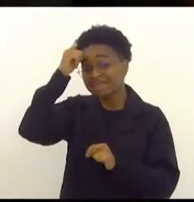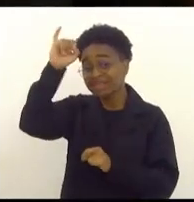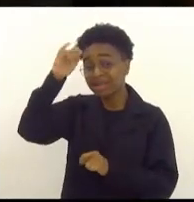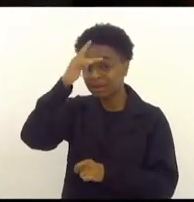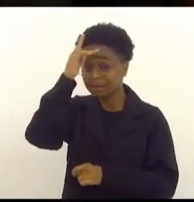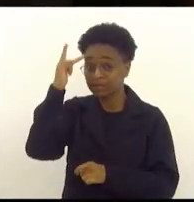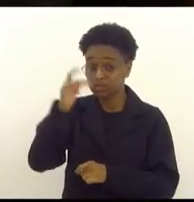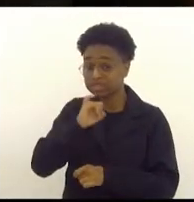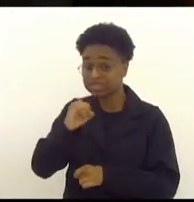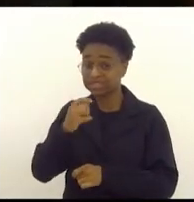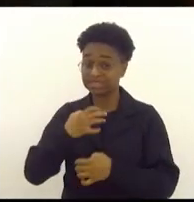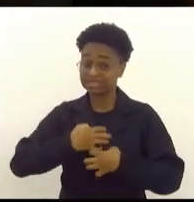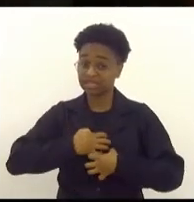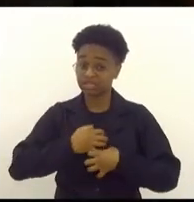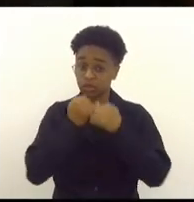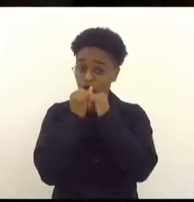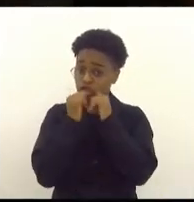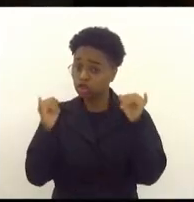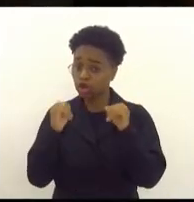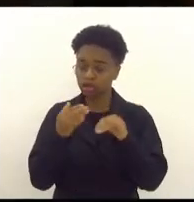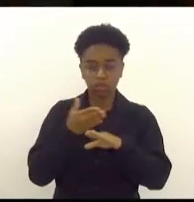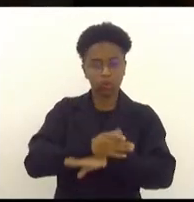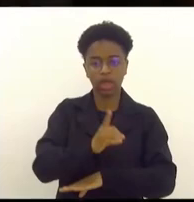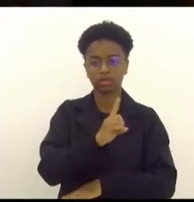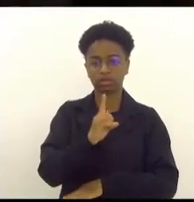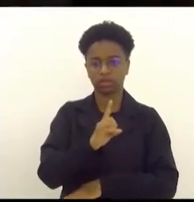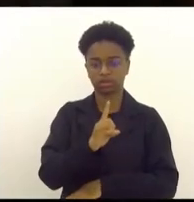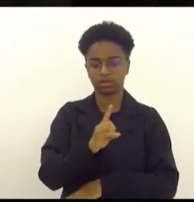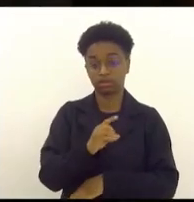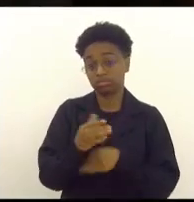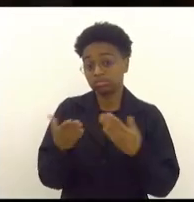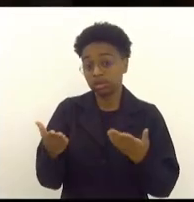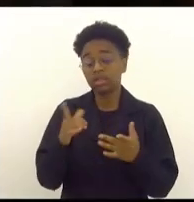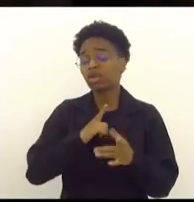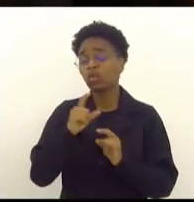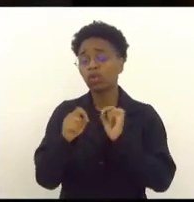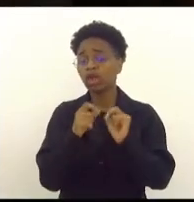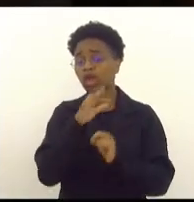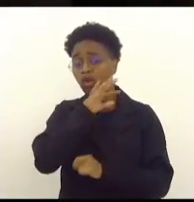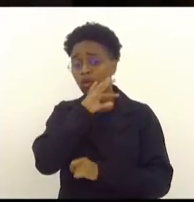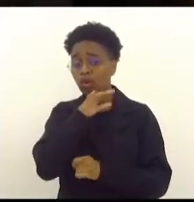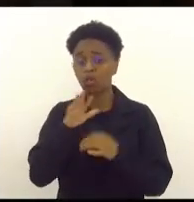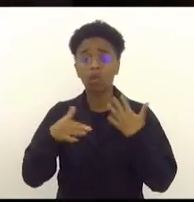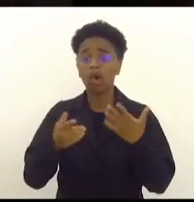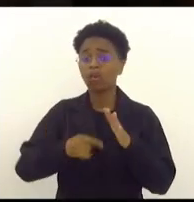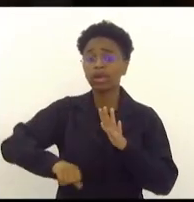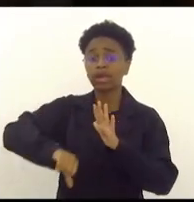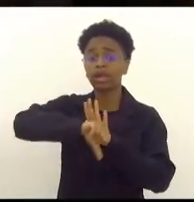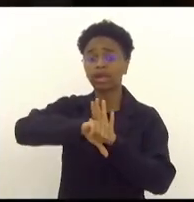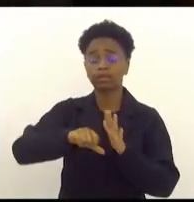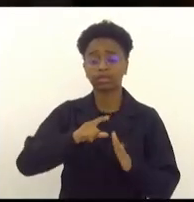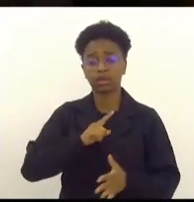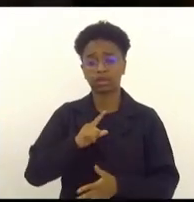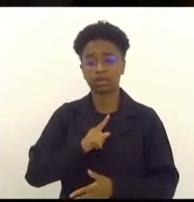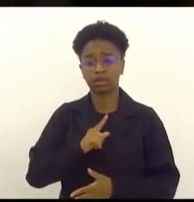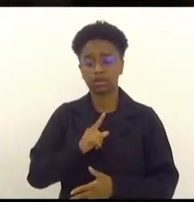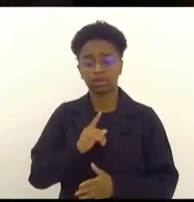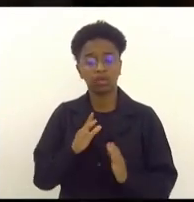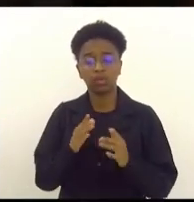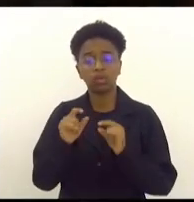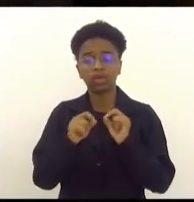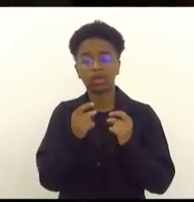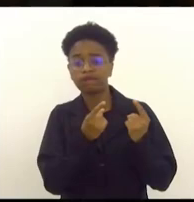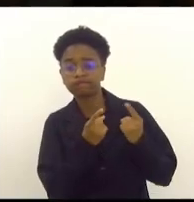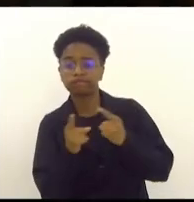eventualmente se sentissem chocados com essa prática o que que há de mal que crime existe que é tentado